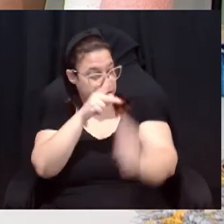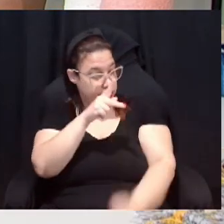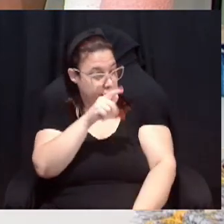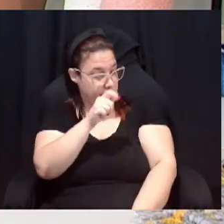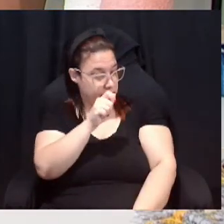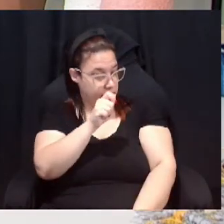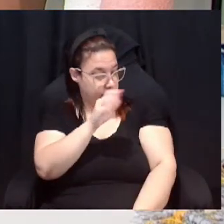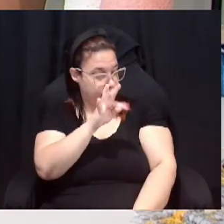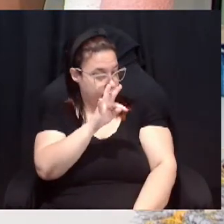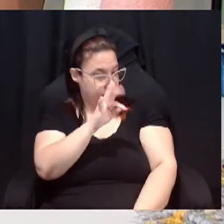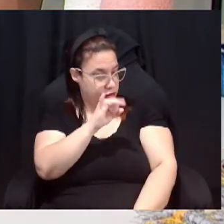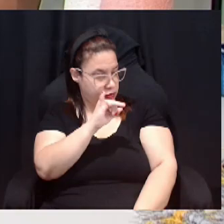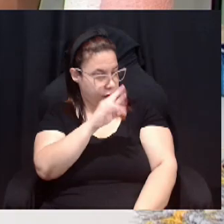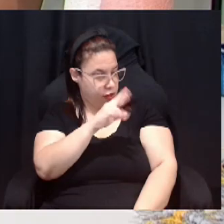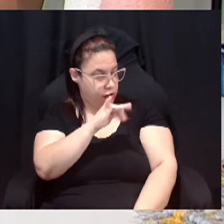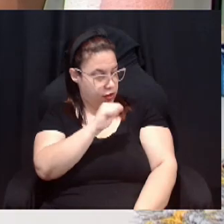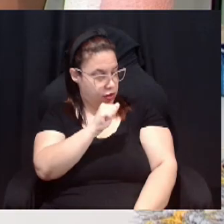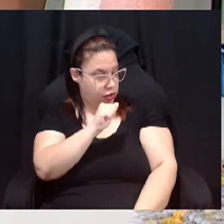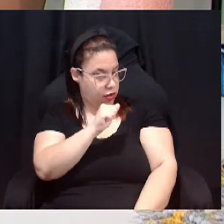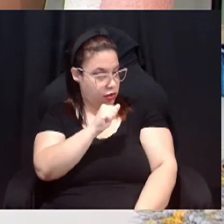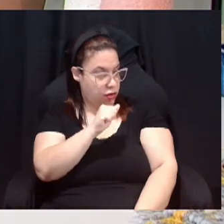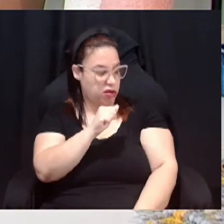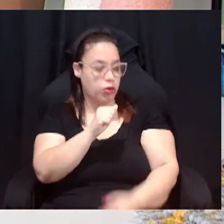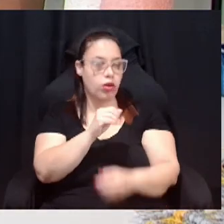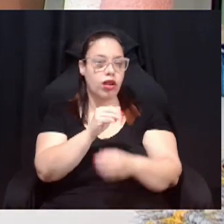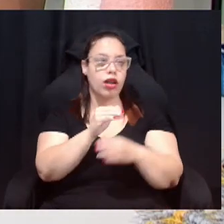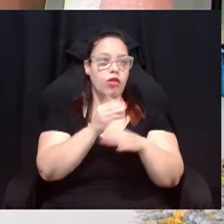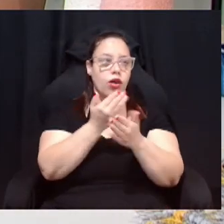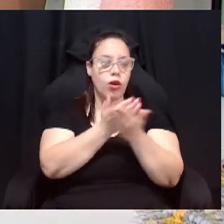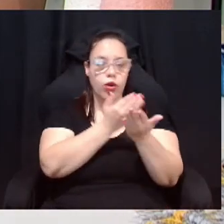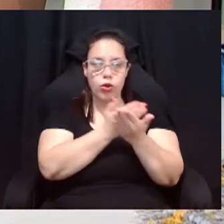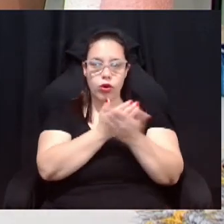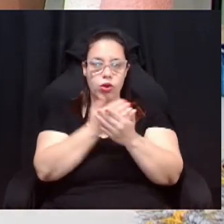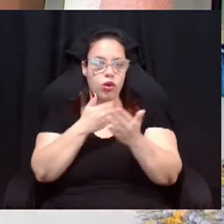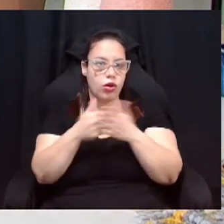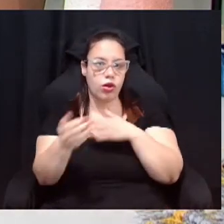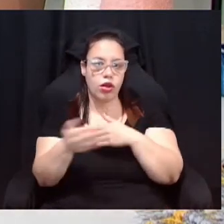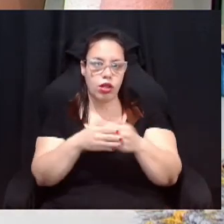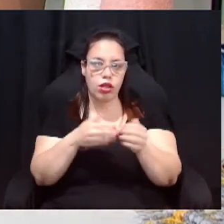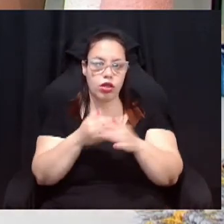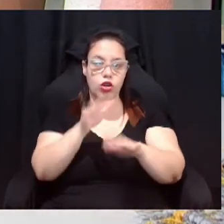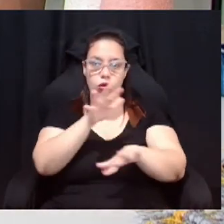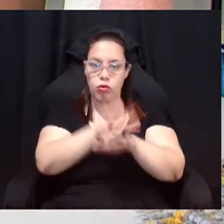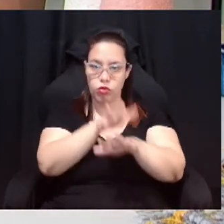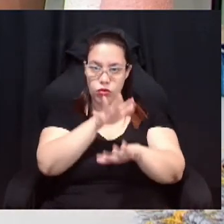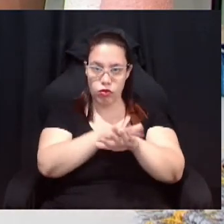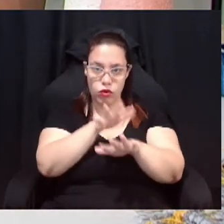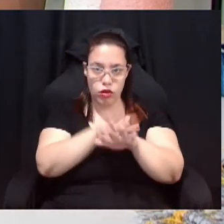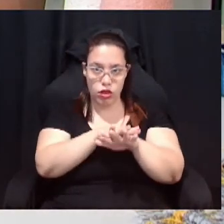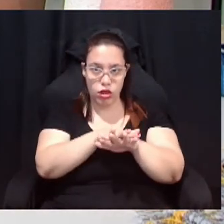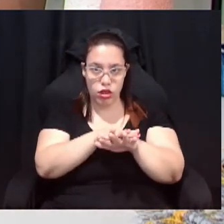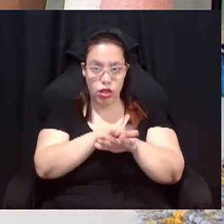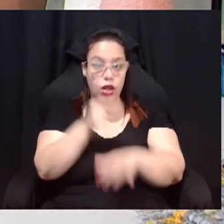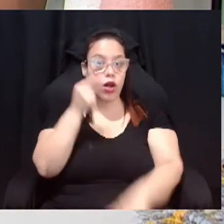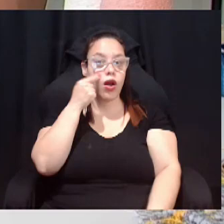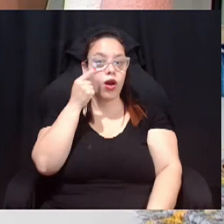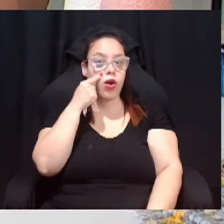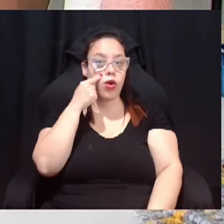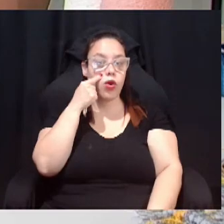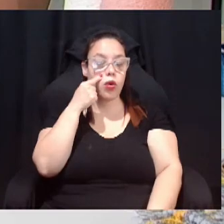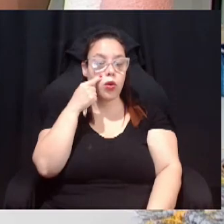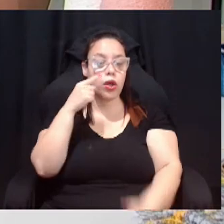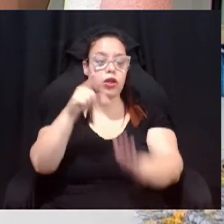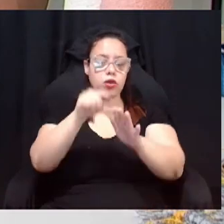às vezes, você vai estudar, por exemplo, qualquer outra coisa, uma matemática, de repente tem que dar uma olhada nos métodos antes